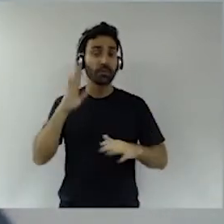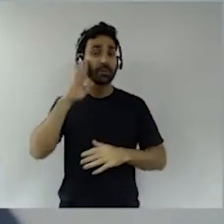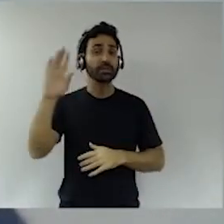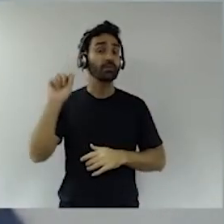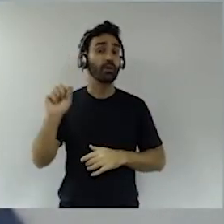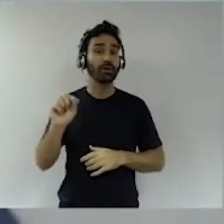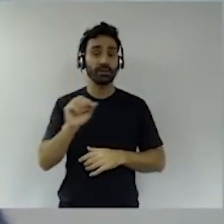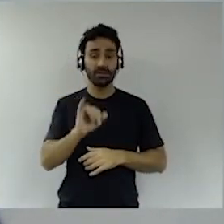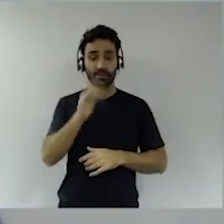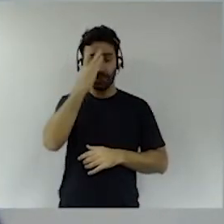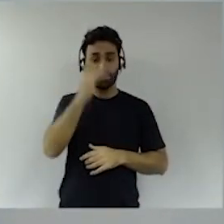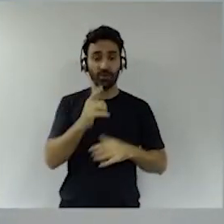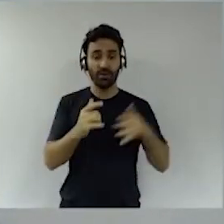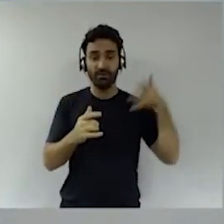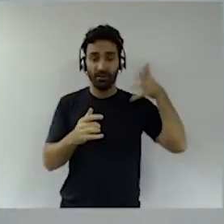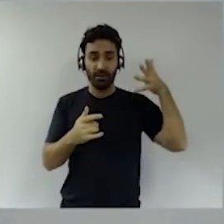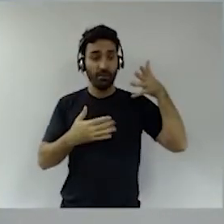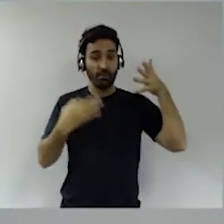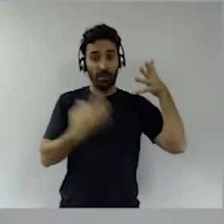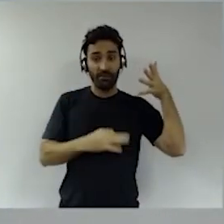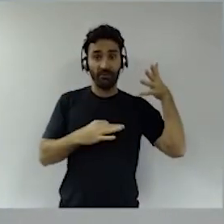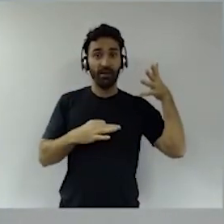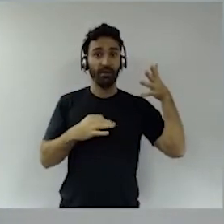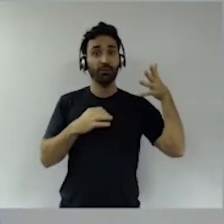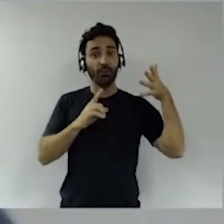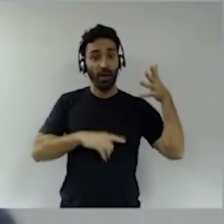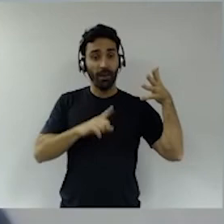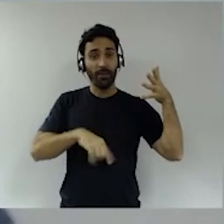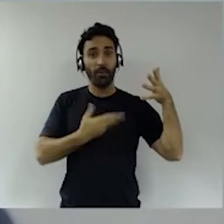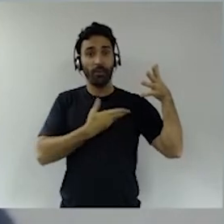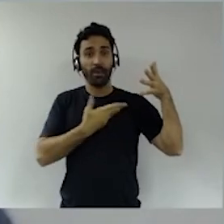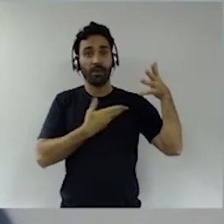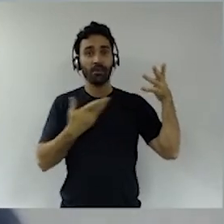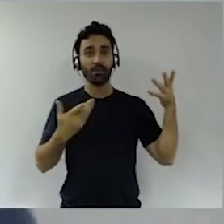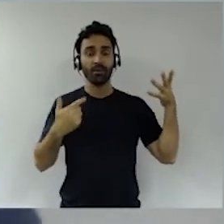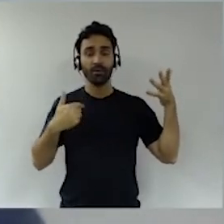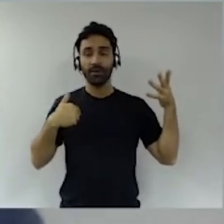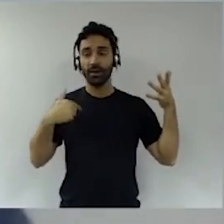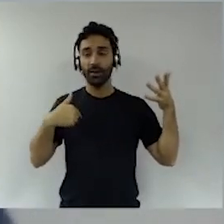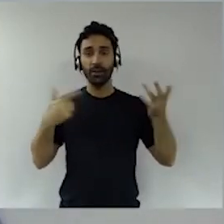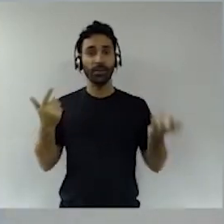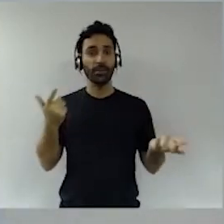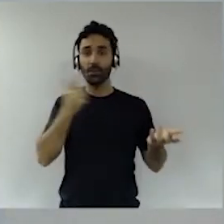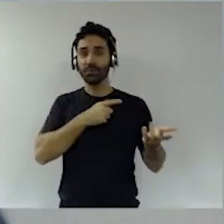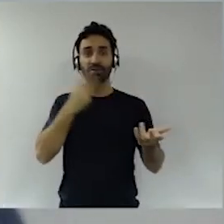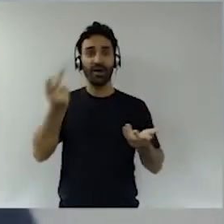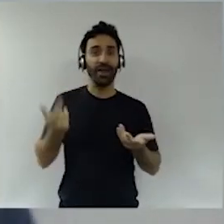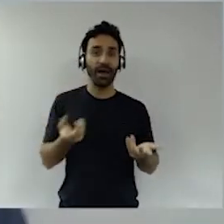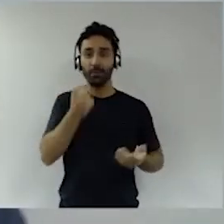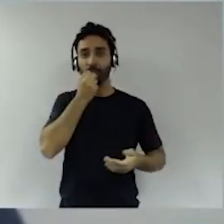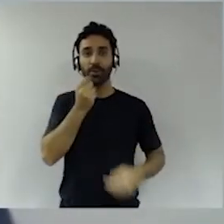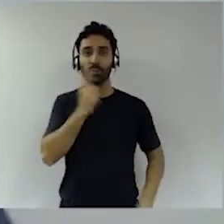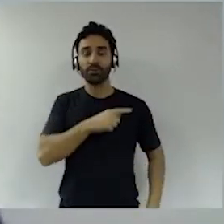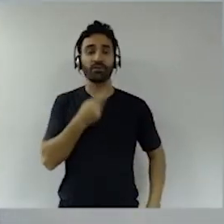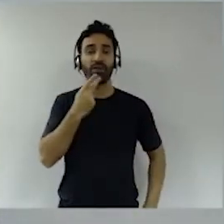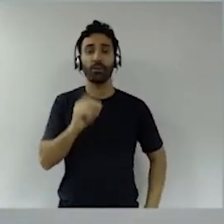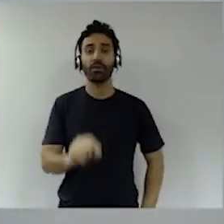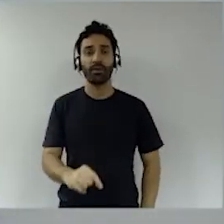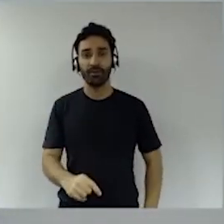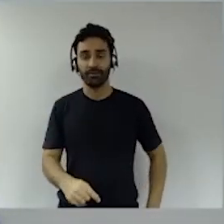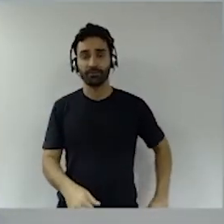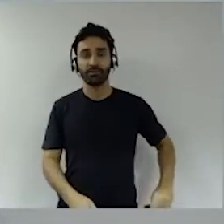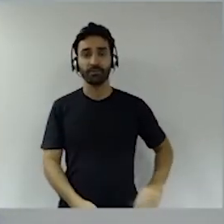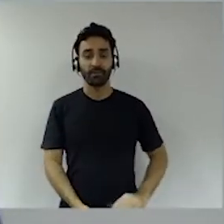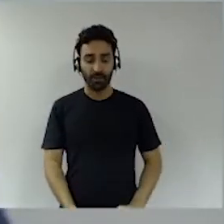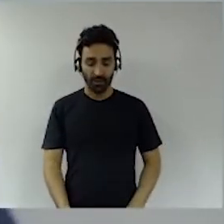fala antes, além de grandes oradores, seriam amigos. Aí nem as críticas se sobressaem, a gente fica meio sem ter o que dizer, mas como